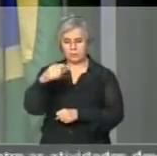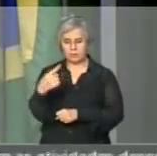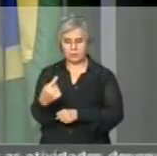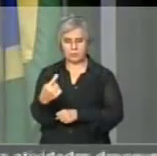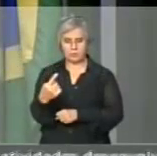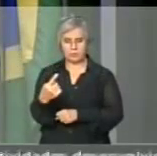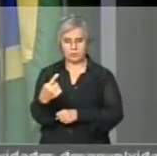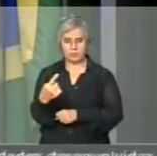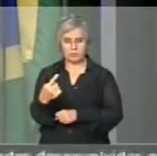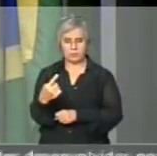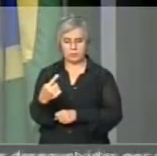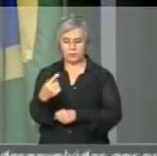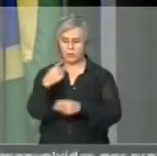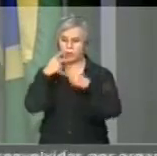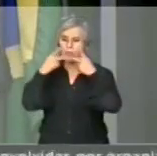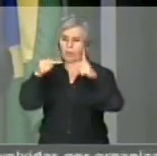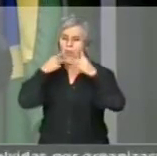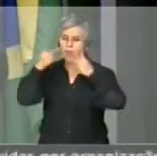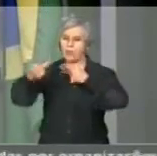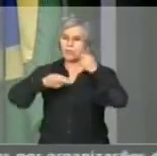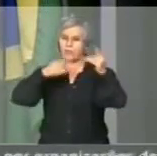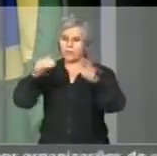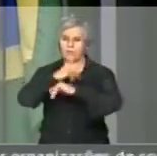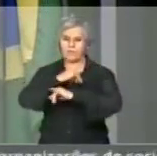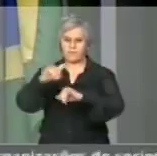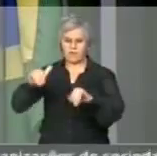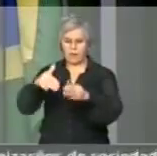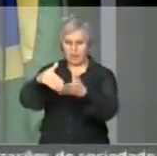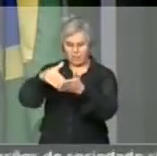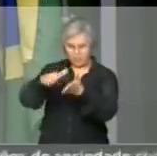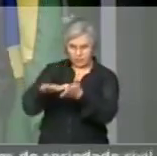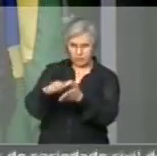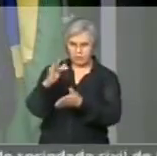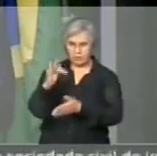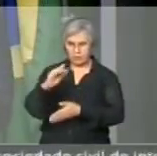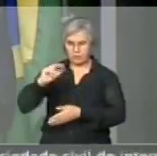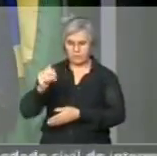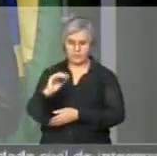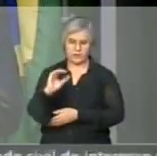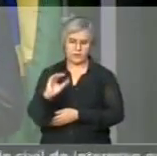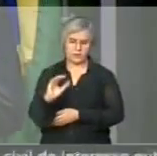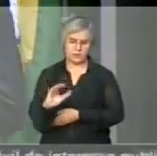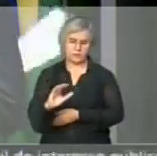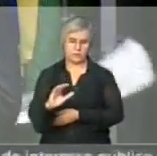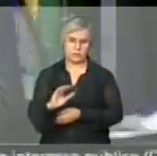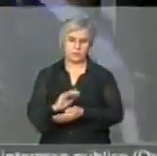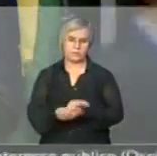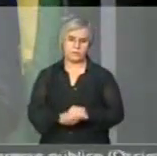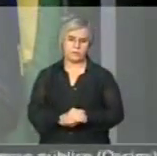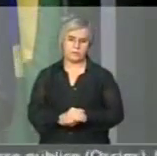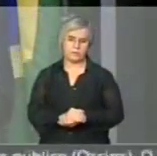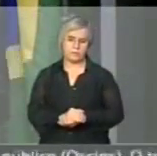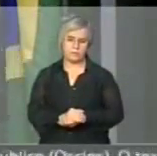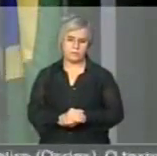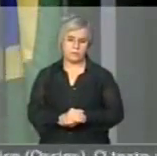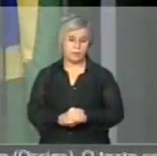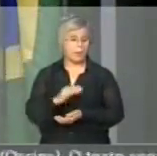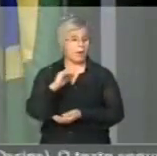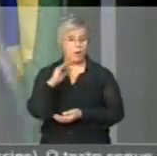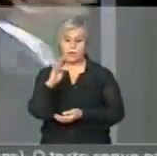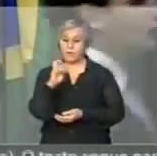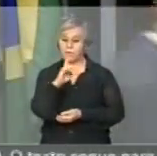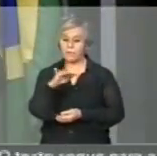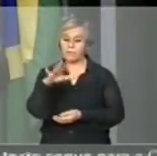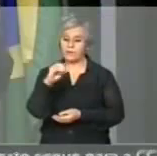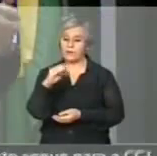1991, quando pregava o impeachment de Fernando Collor de Mello. Aqui essa